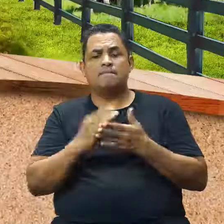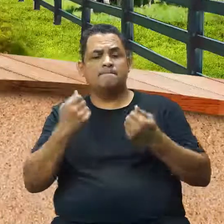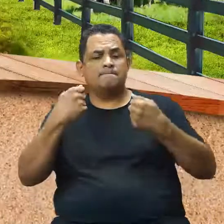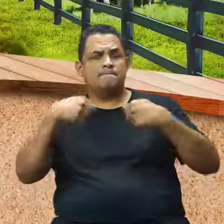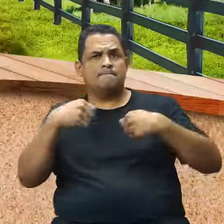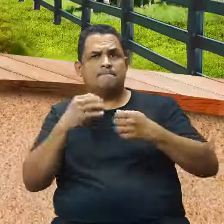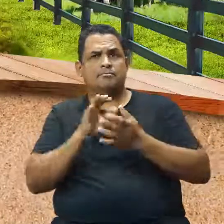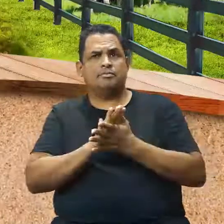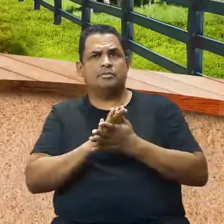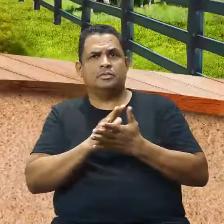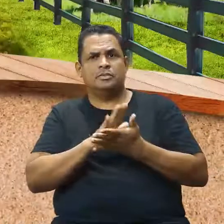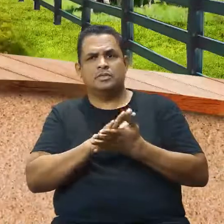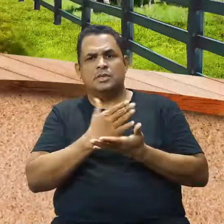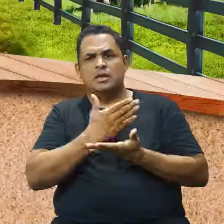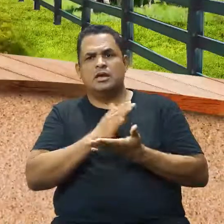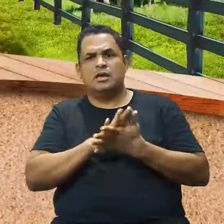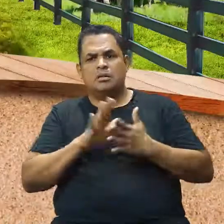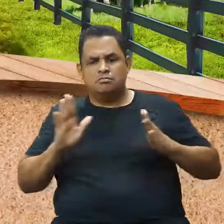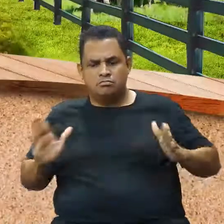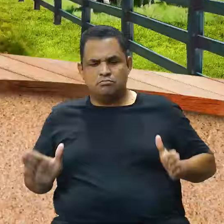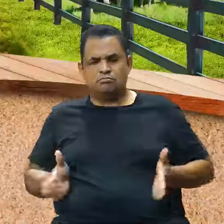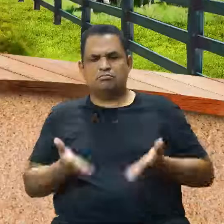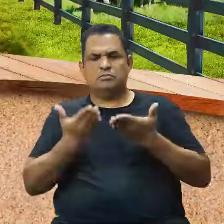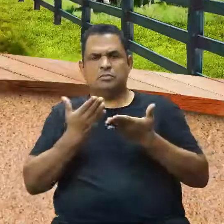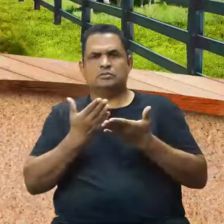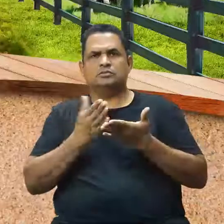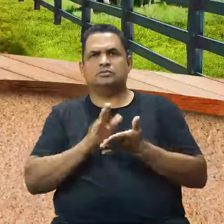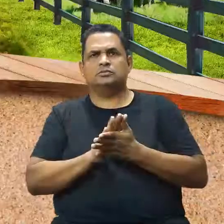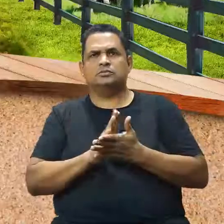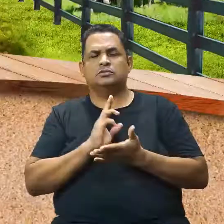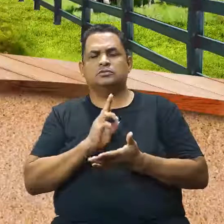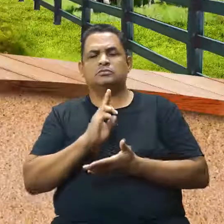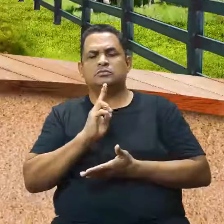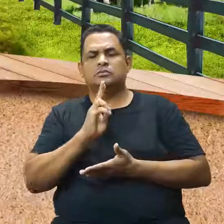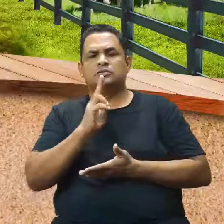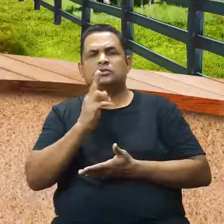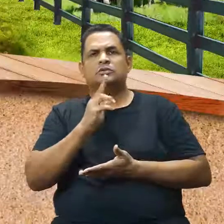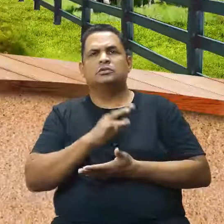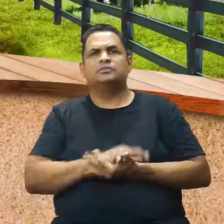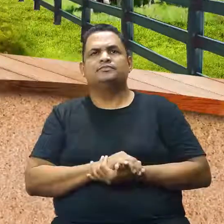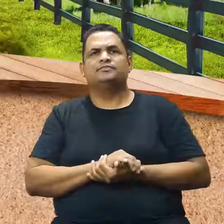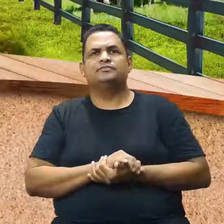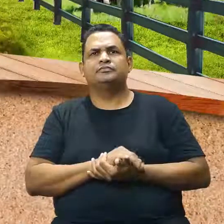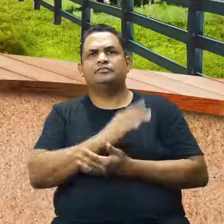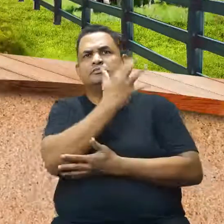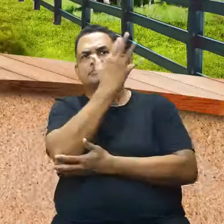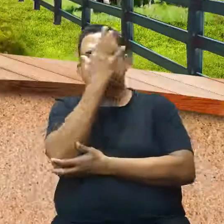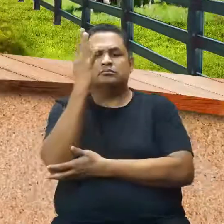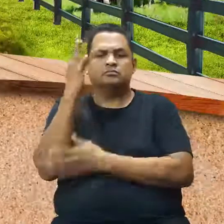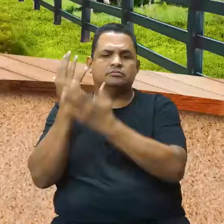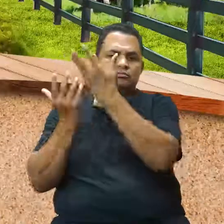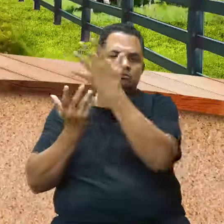proporciona o fomento, a manutenção da floresta.